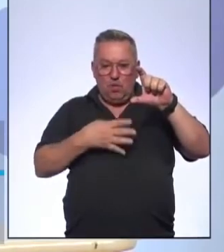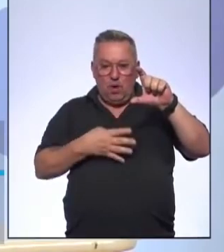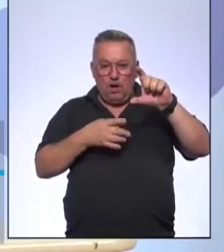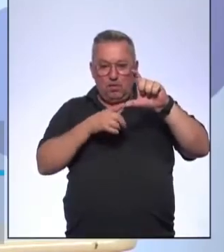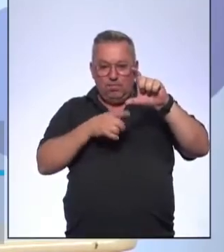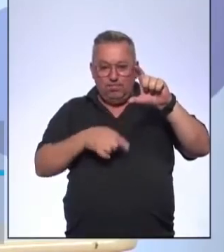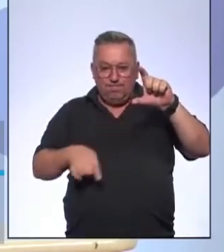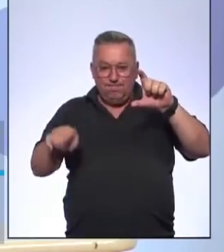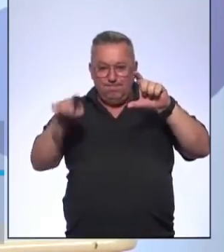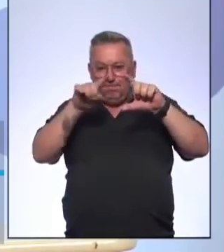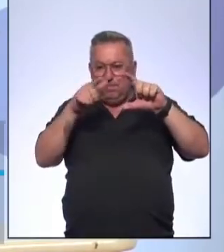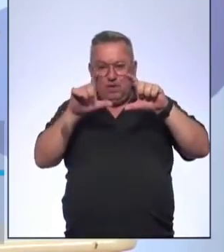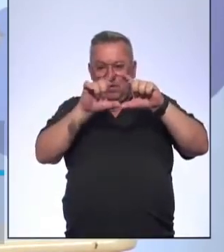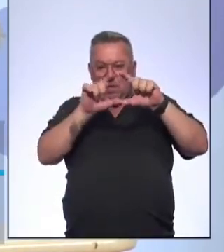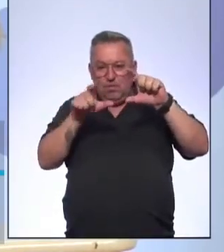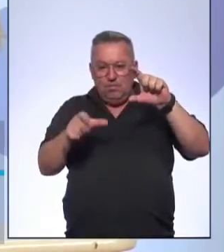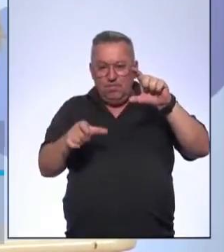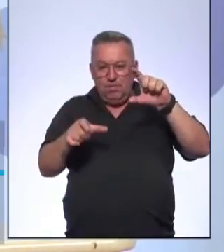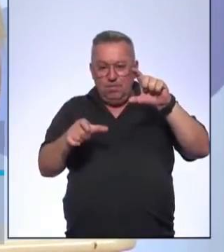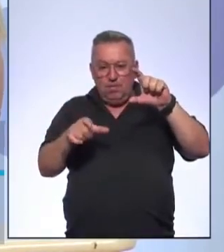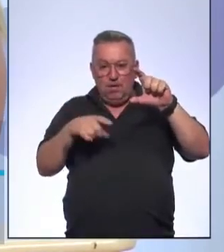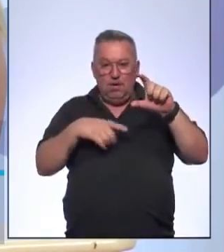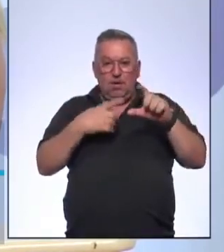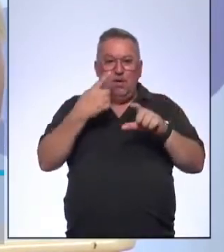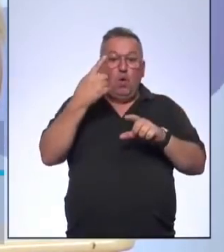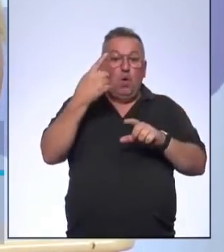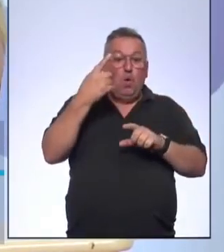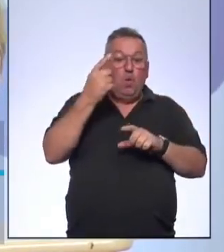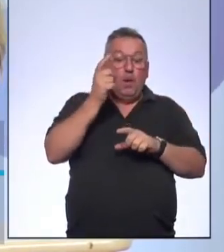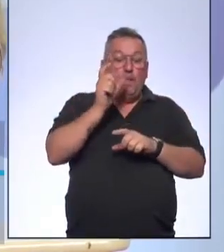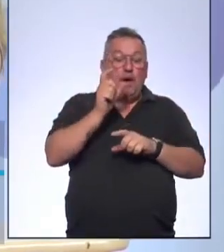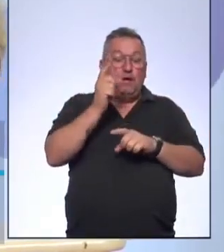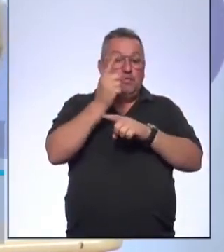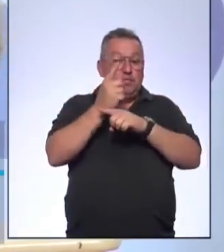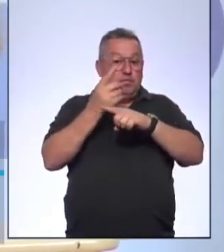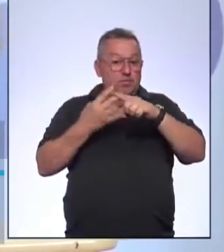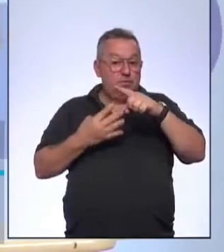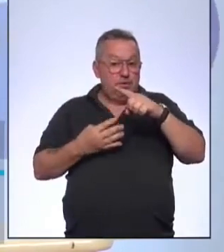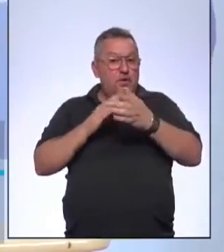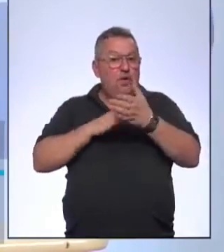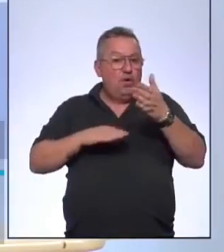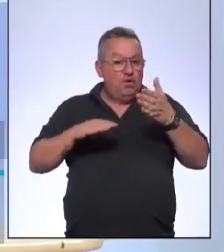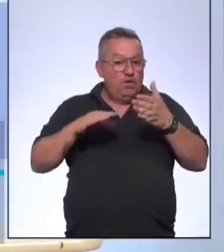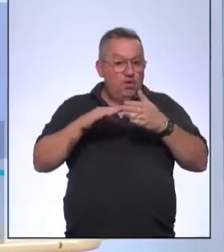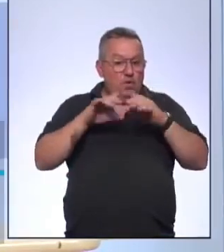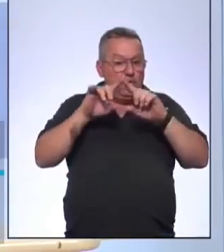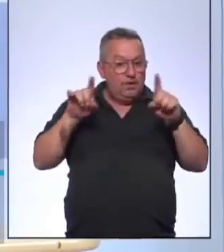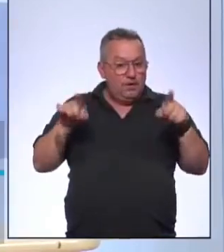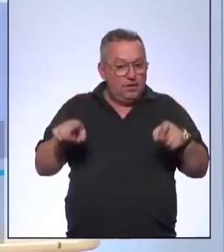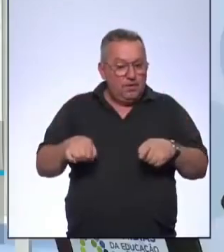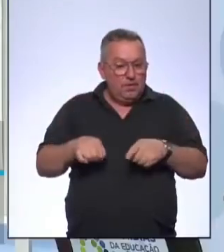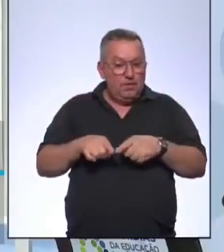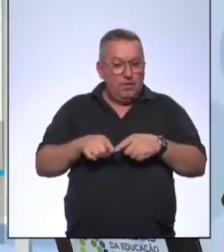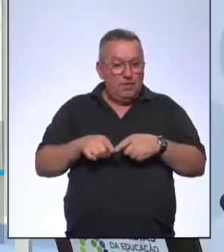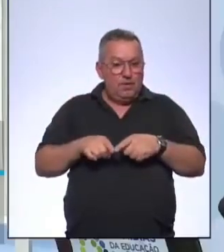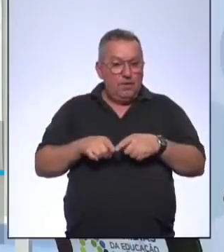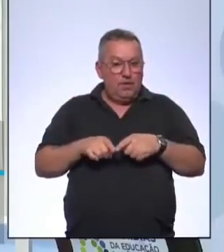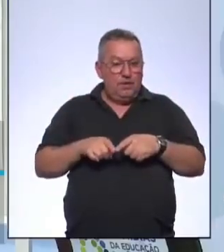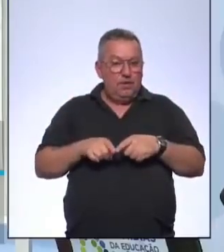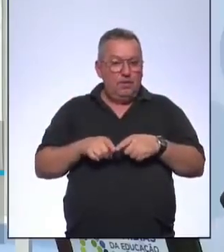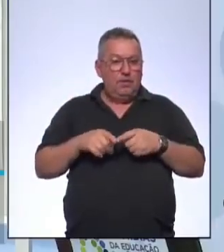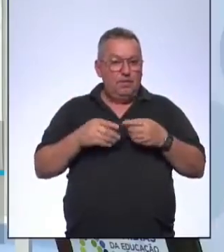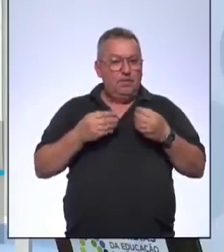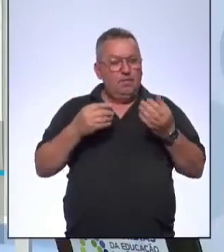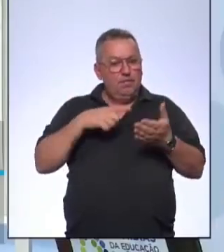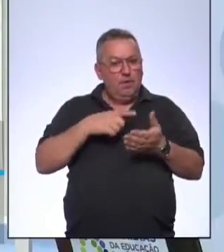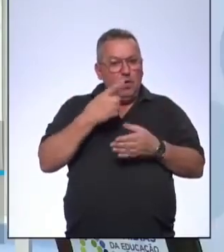partes. Então, eu quero saber uma parte de todo o círculo, não é isso? Isso mesmo, né? Então, aí no caso